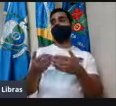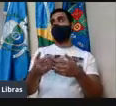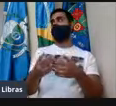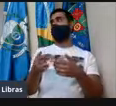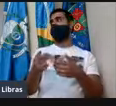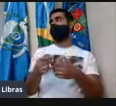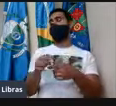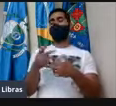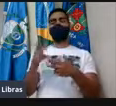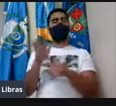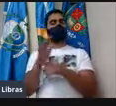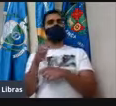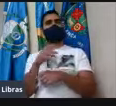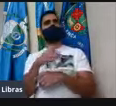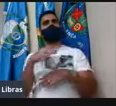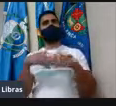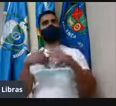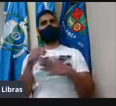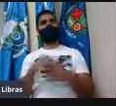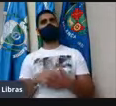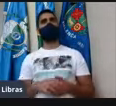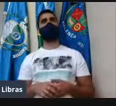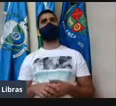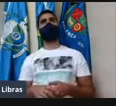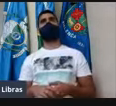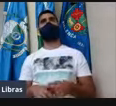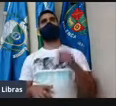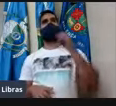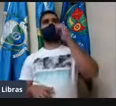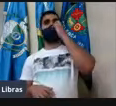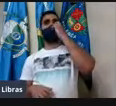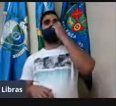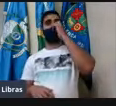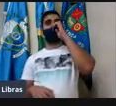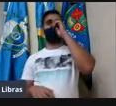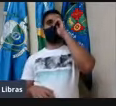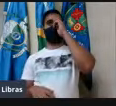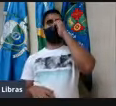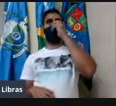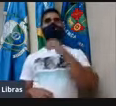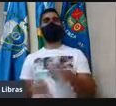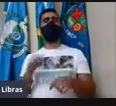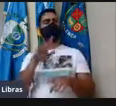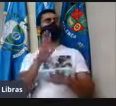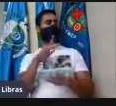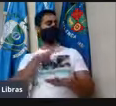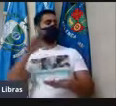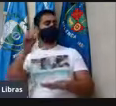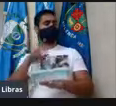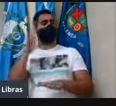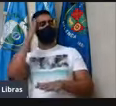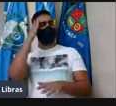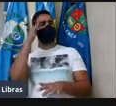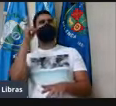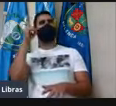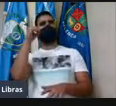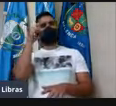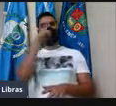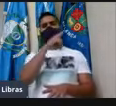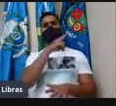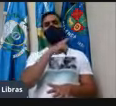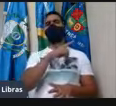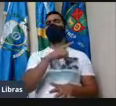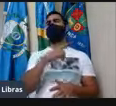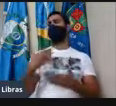servidor. Você já foi diretor daquela casa e você sabe as dificuldades que